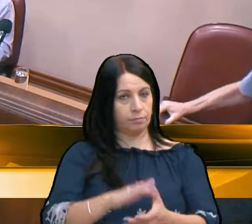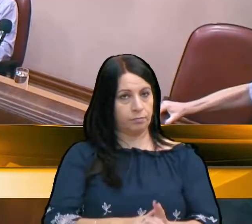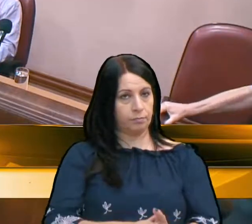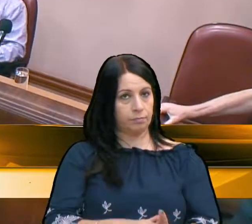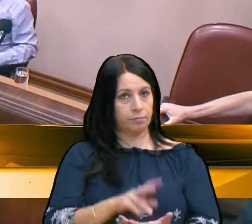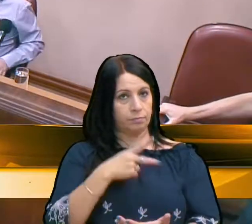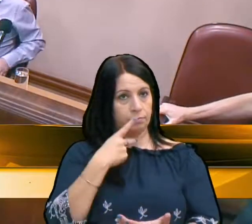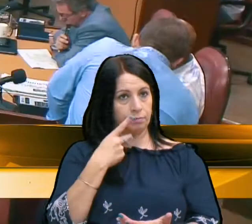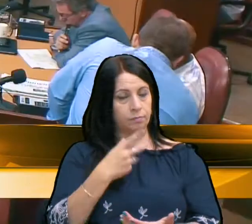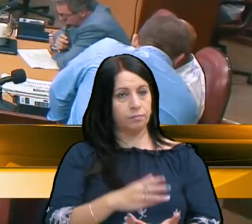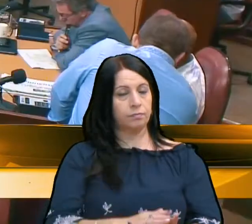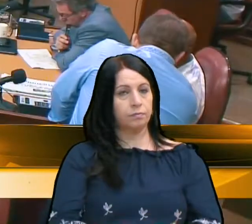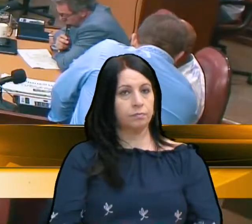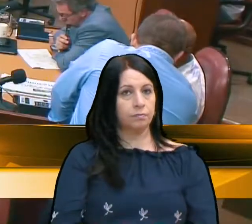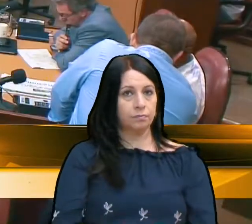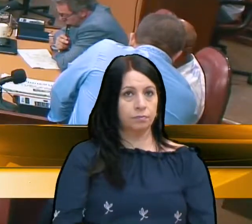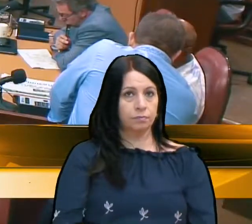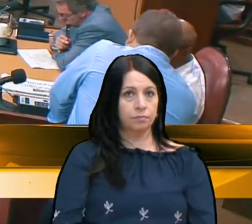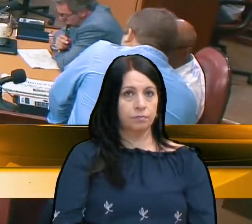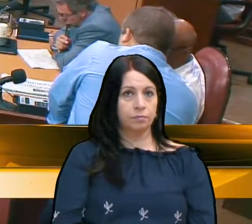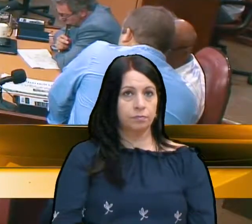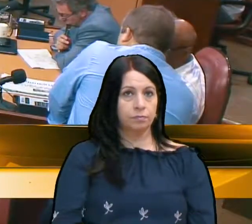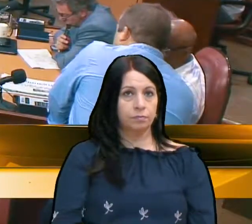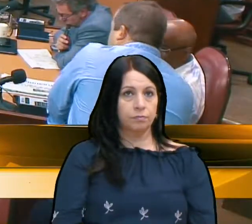sua manifestação.